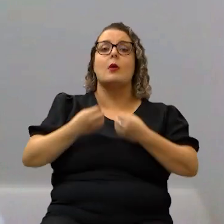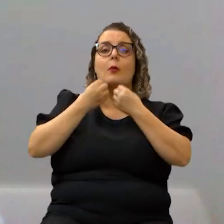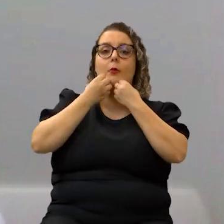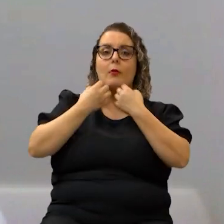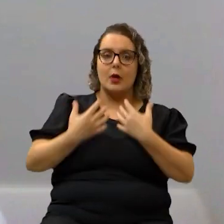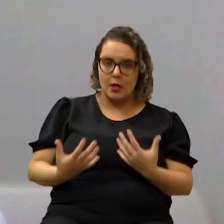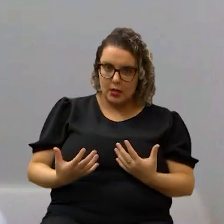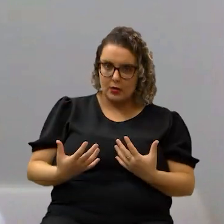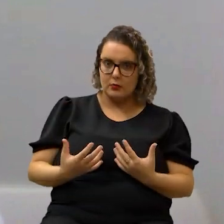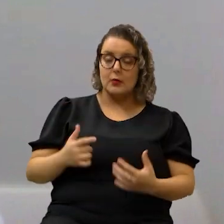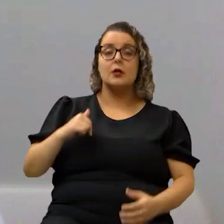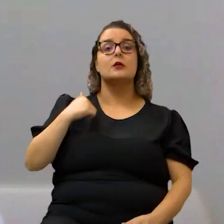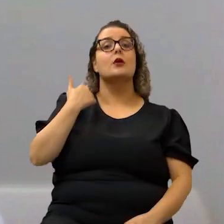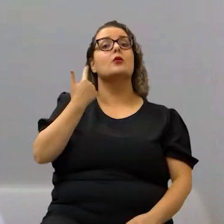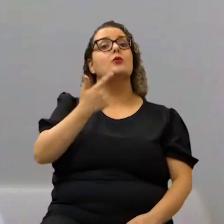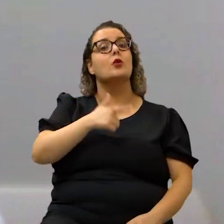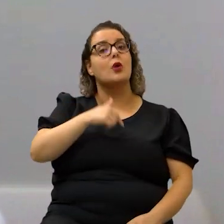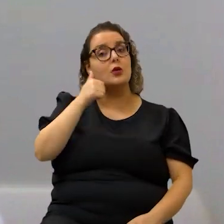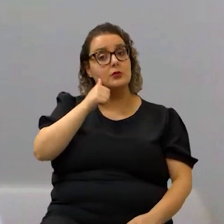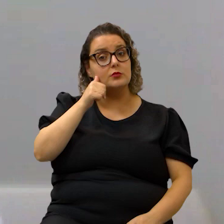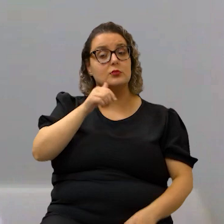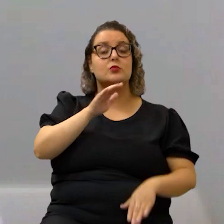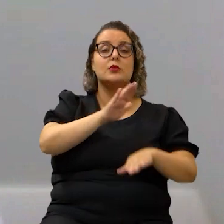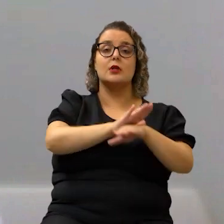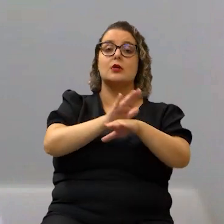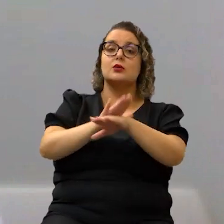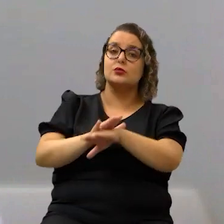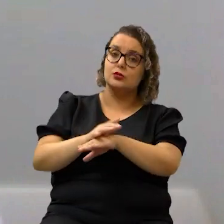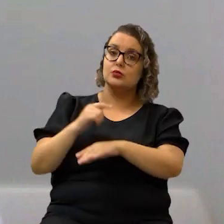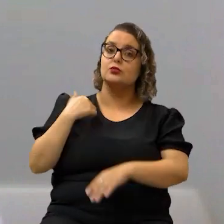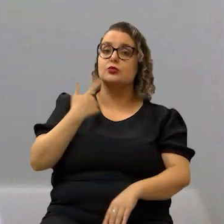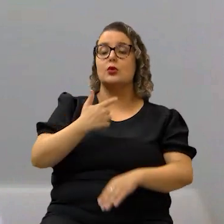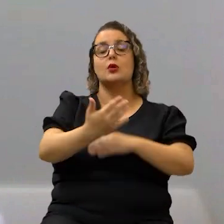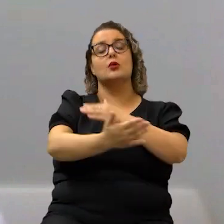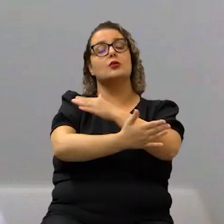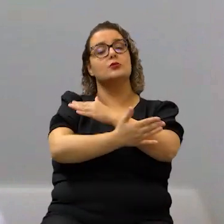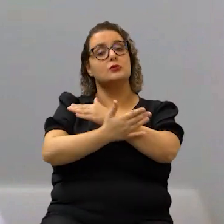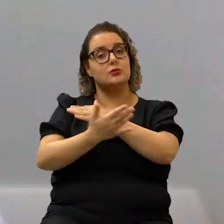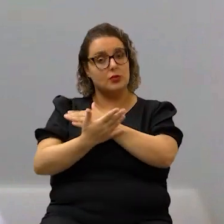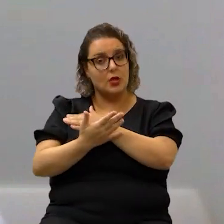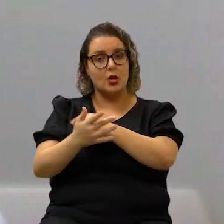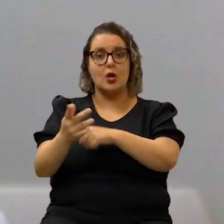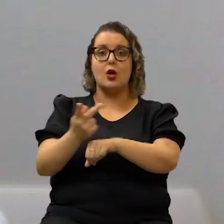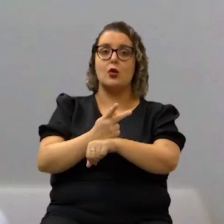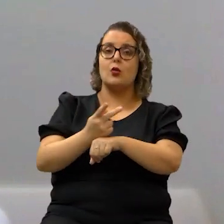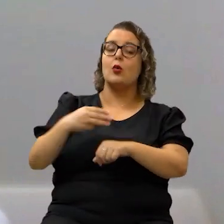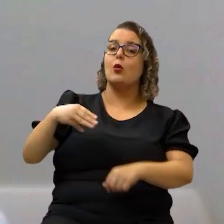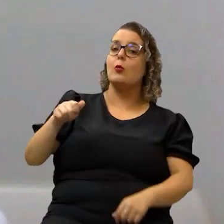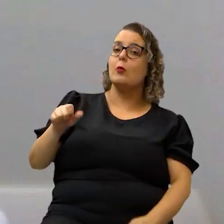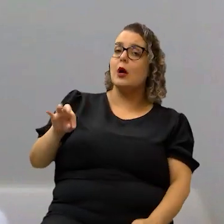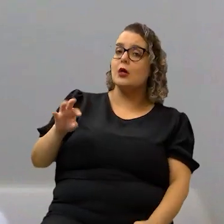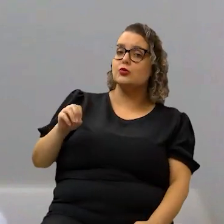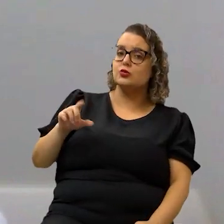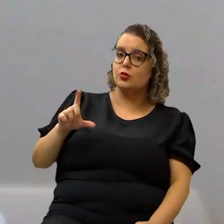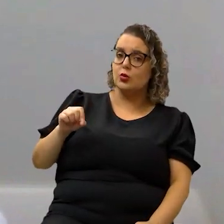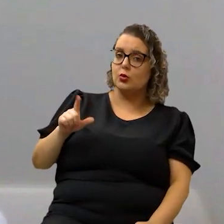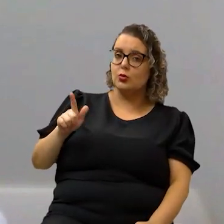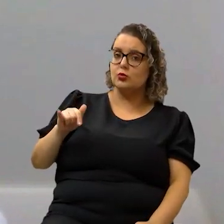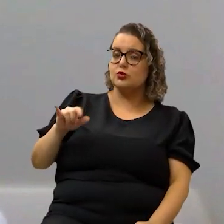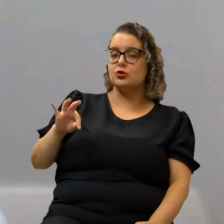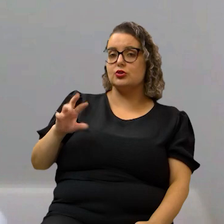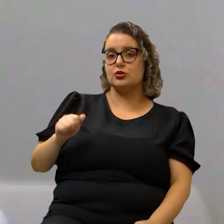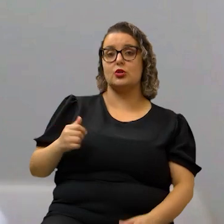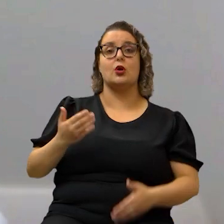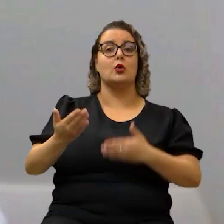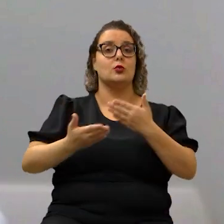ficarem bem. Então, que sejamos nós, mulheres ajudando mulheres a procurar o seu mastologista,